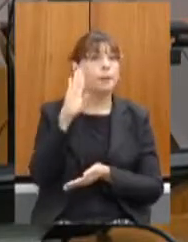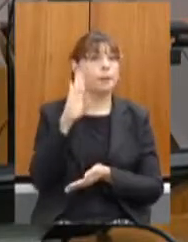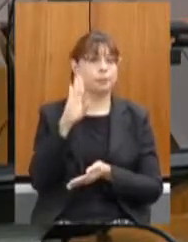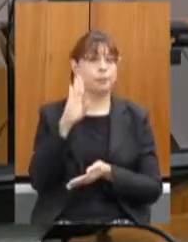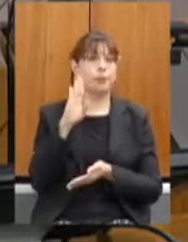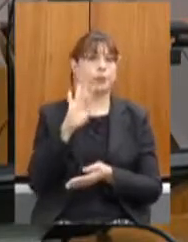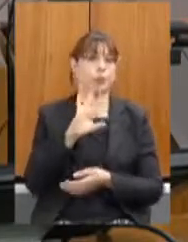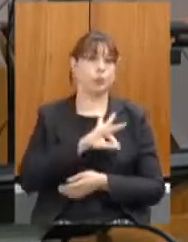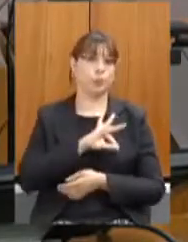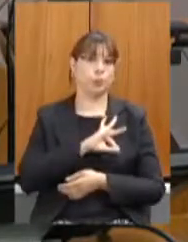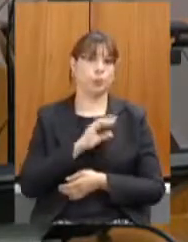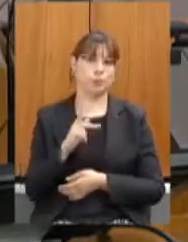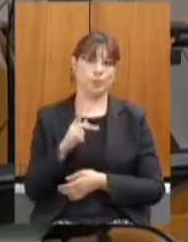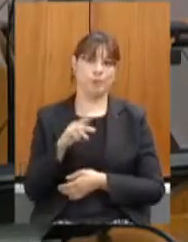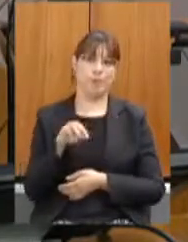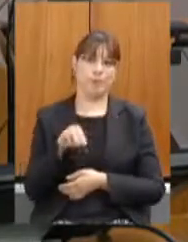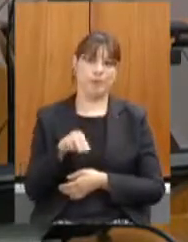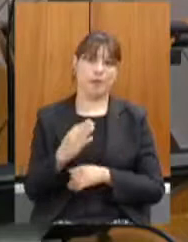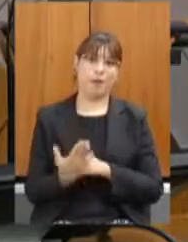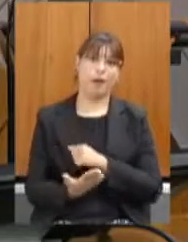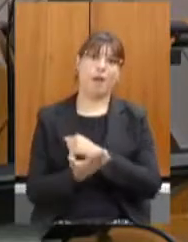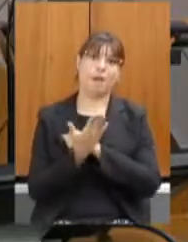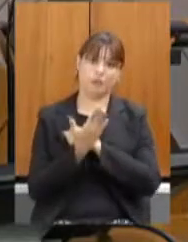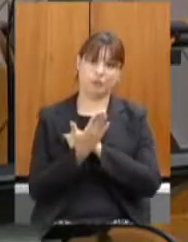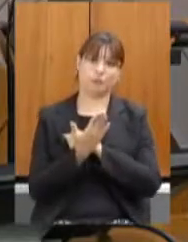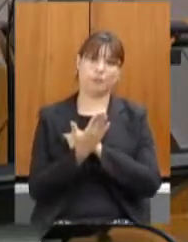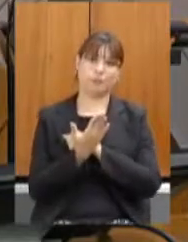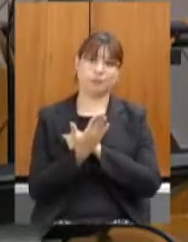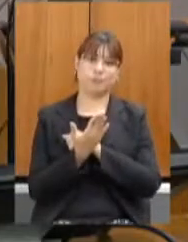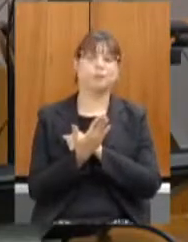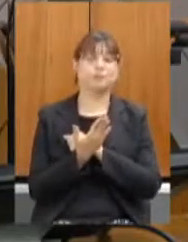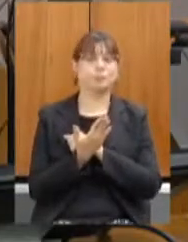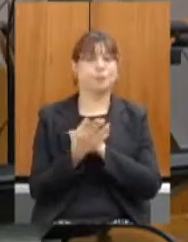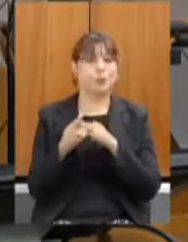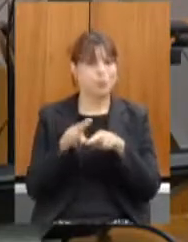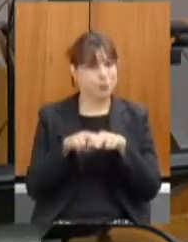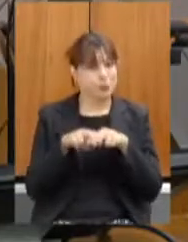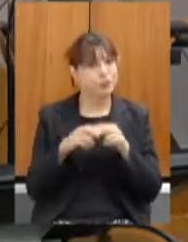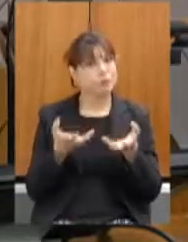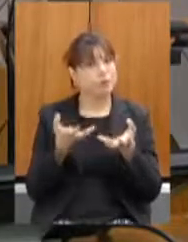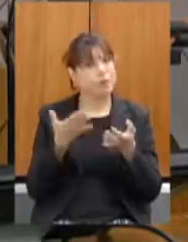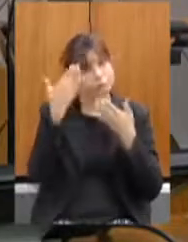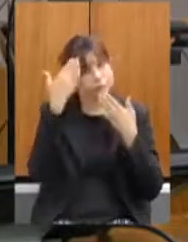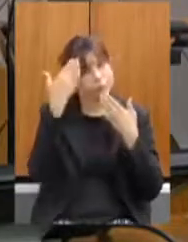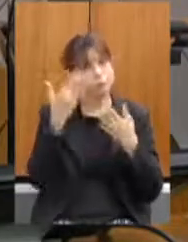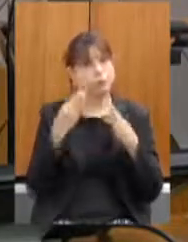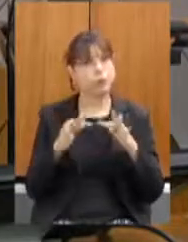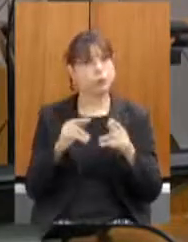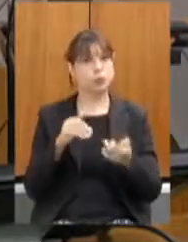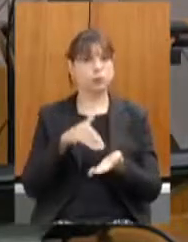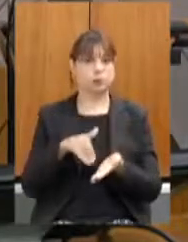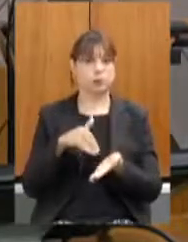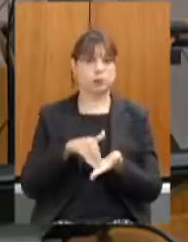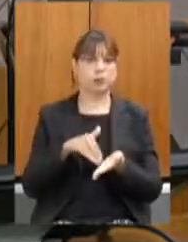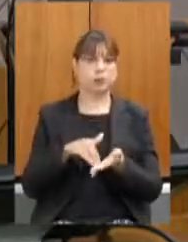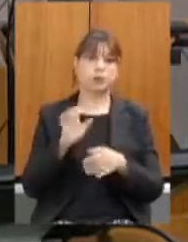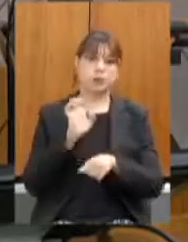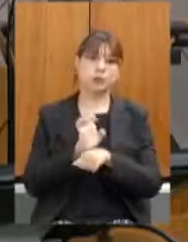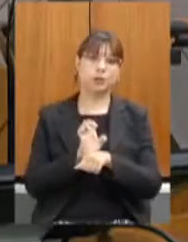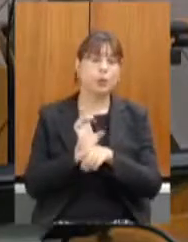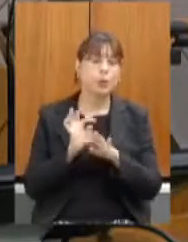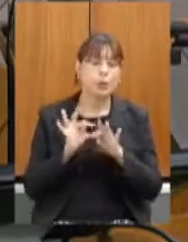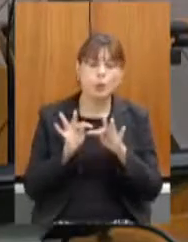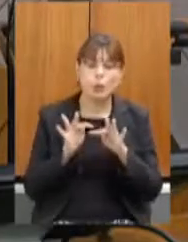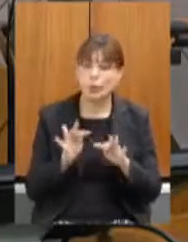militar que tem nos dado um apoio muito grande e nesse contexto eu queria agradecer a todas as secretarias do Estado assim nós tivemos um apoio de